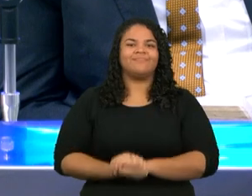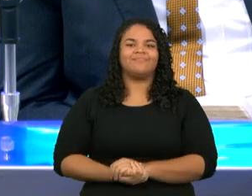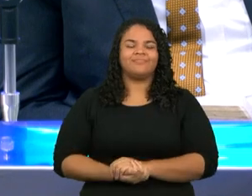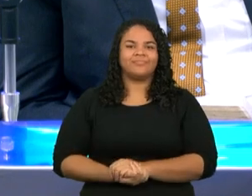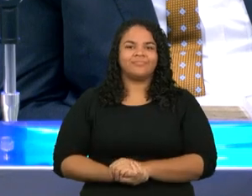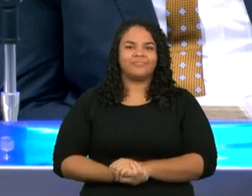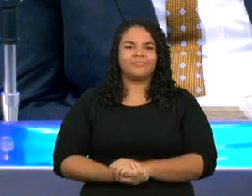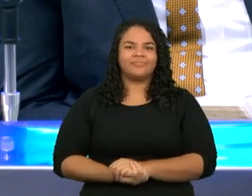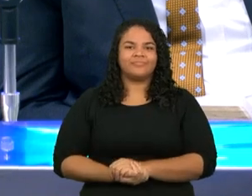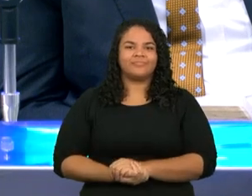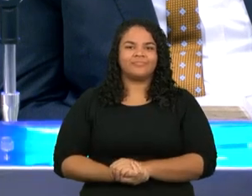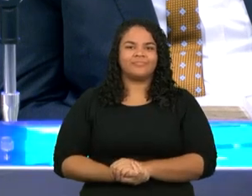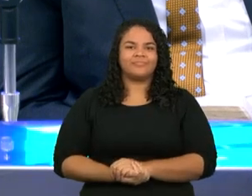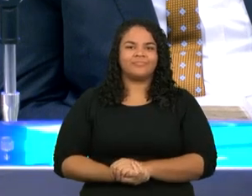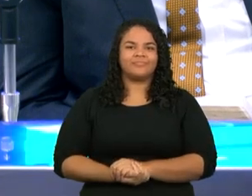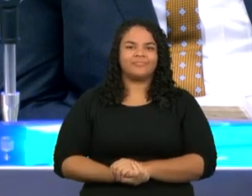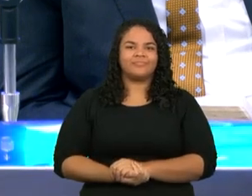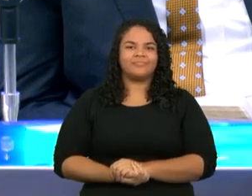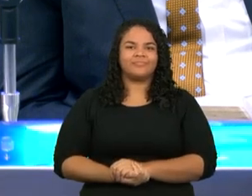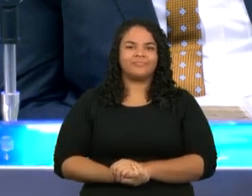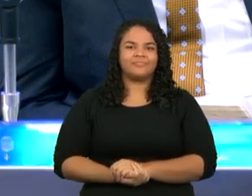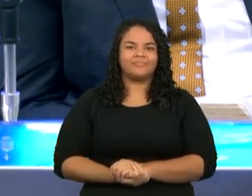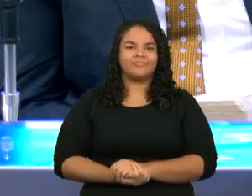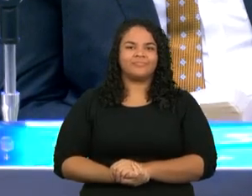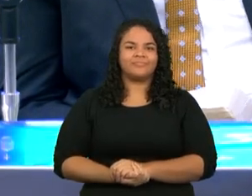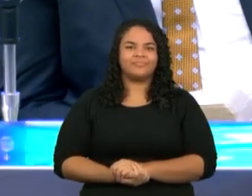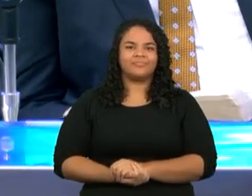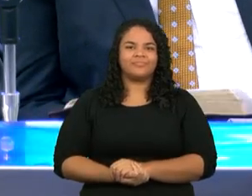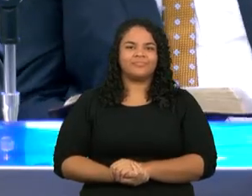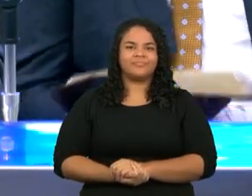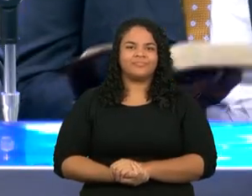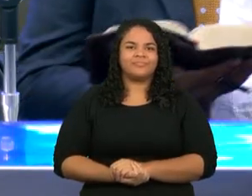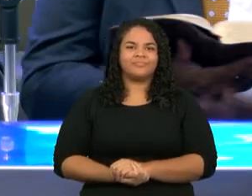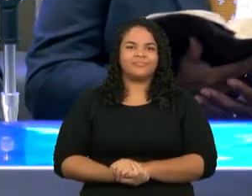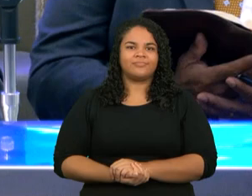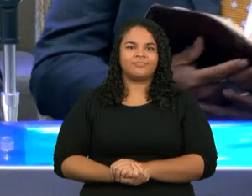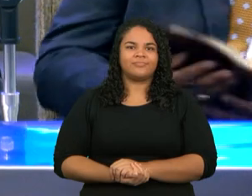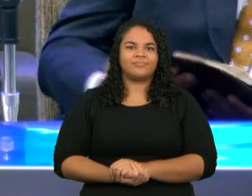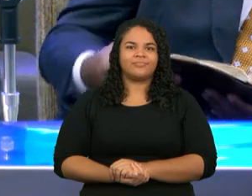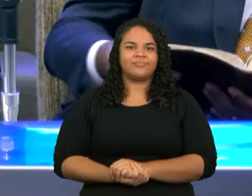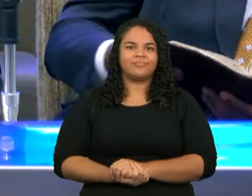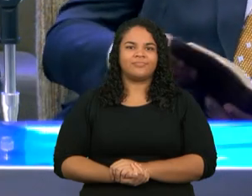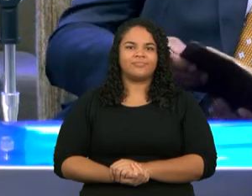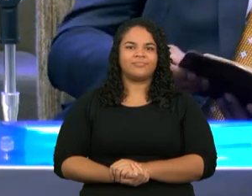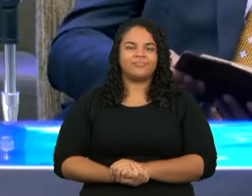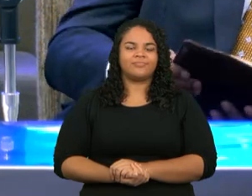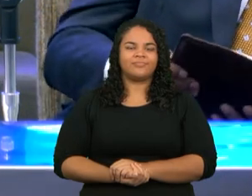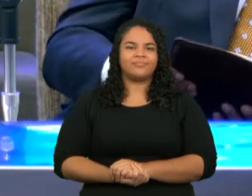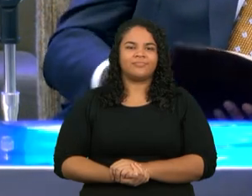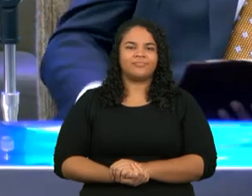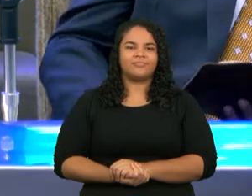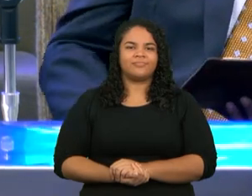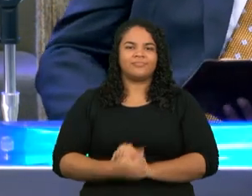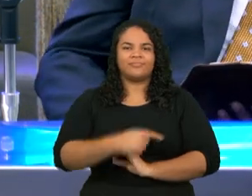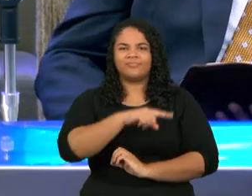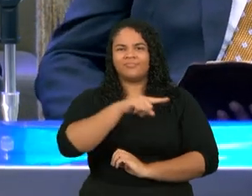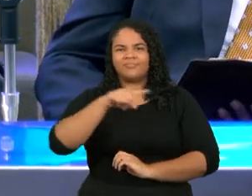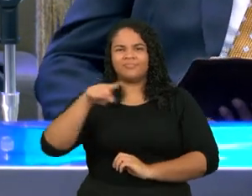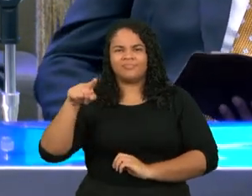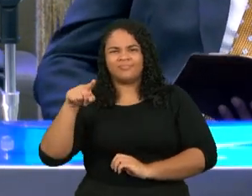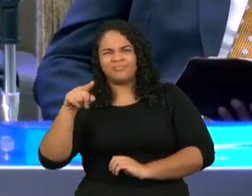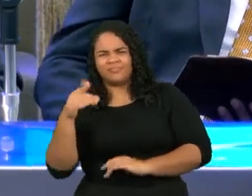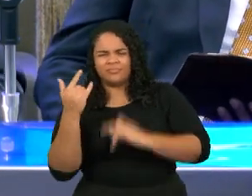são maus não perca tempo com coisa que não traz edificação para sua vida